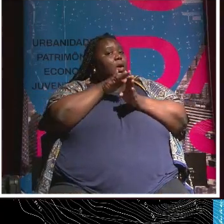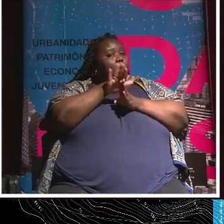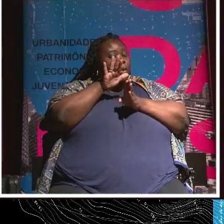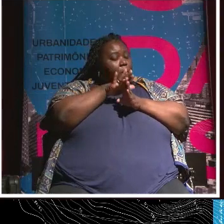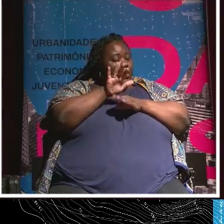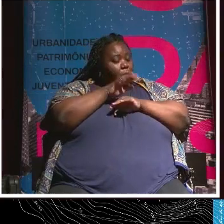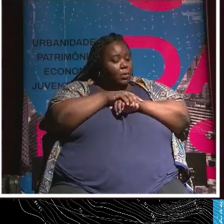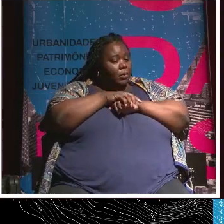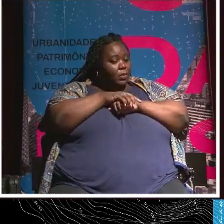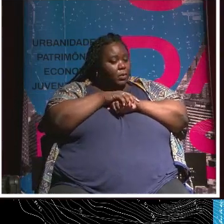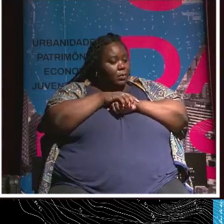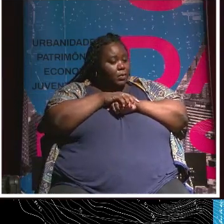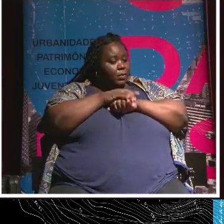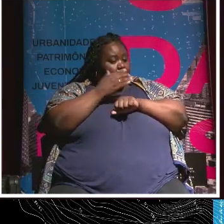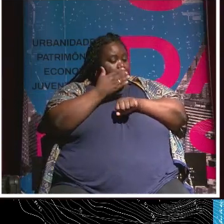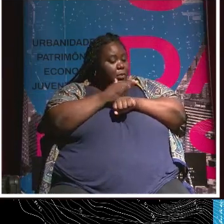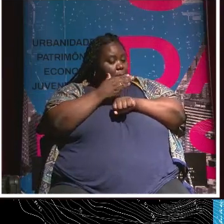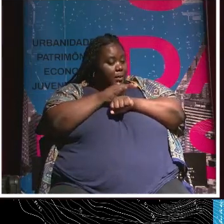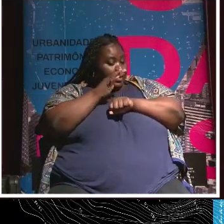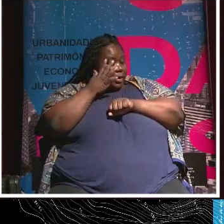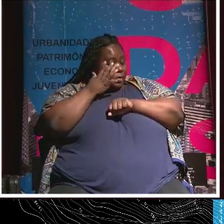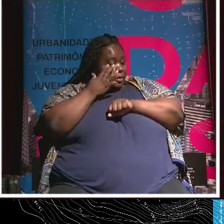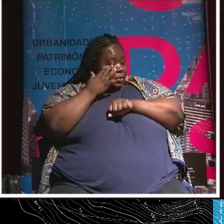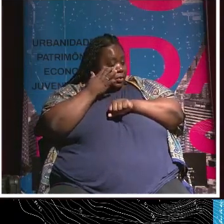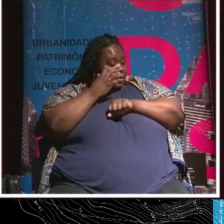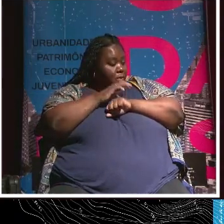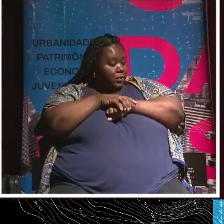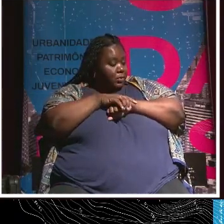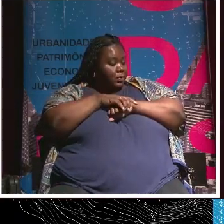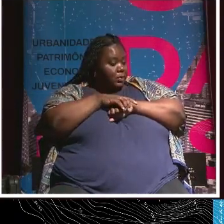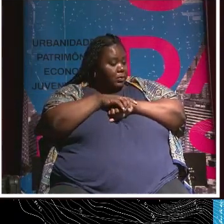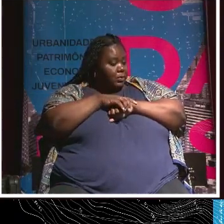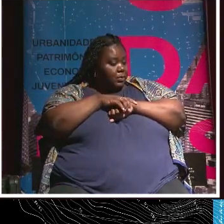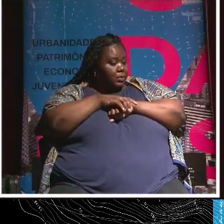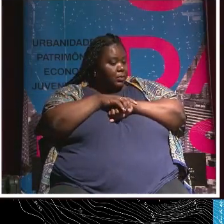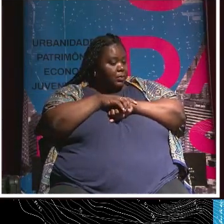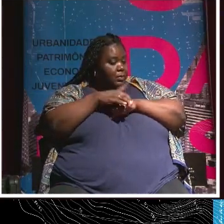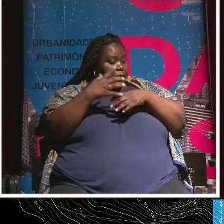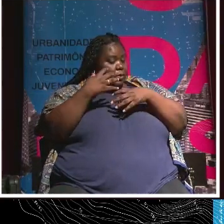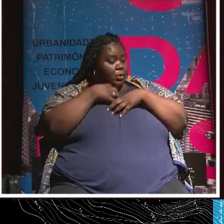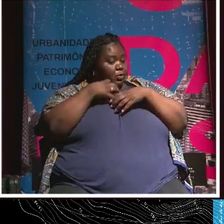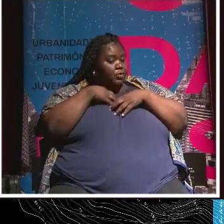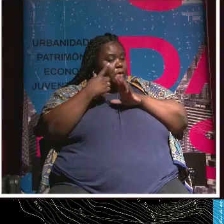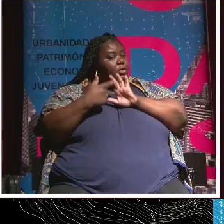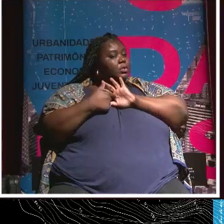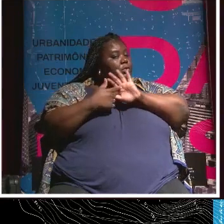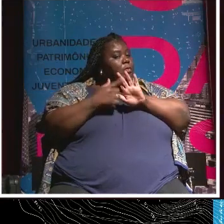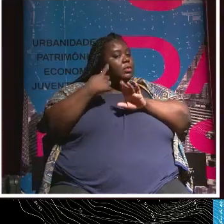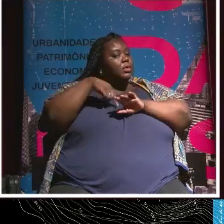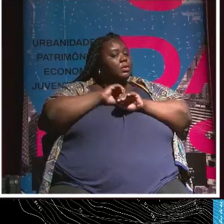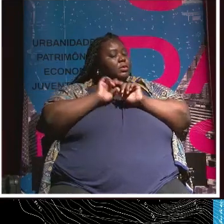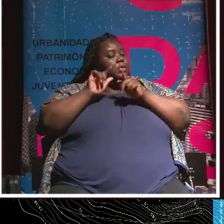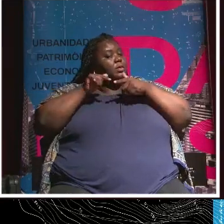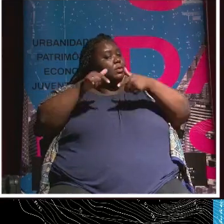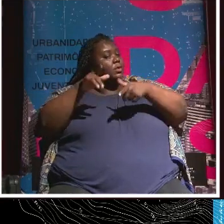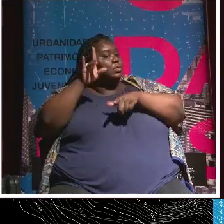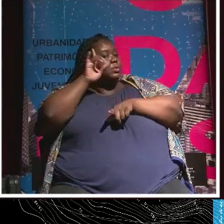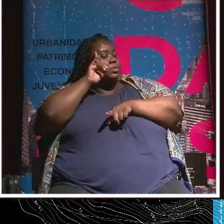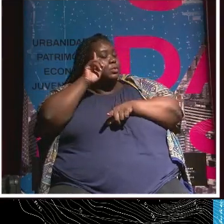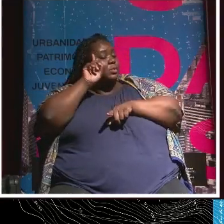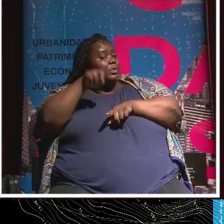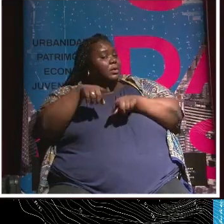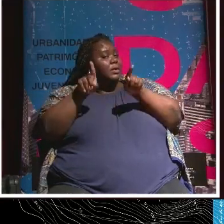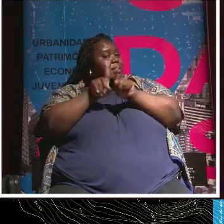enquanto uma prática para ação, e uma forma de expressar a nossa ação no dia a dia, e, ao